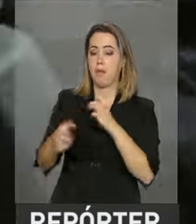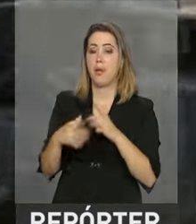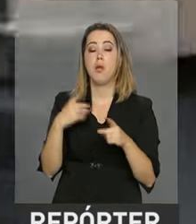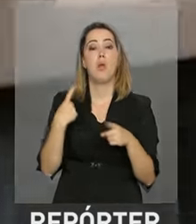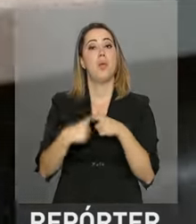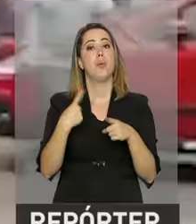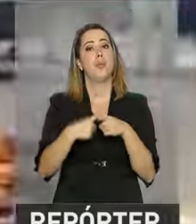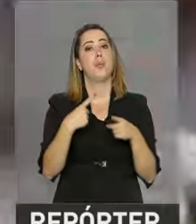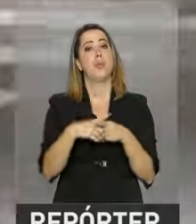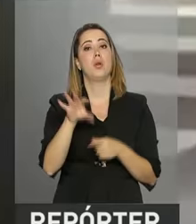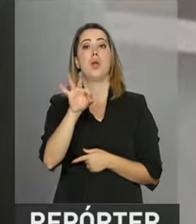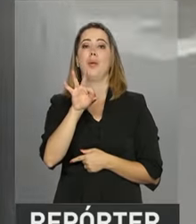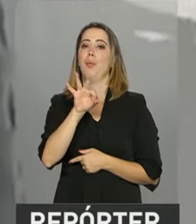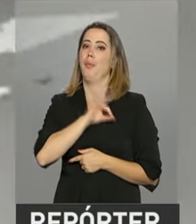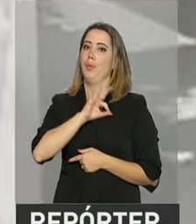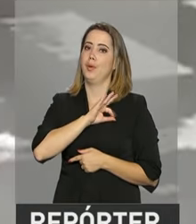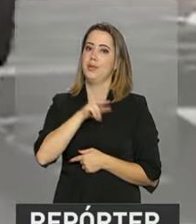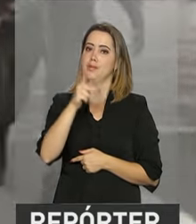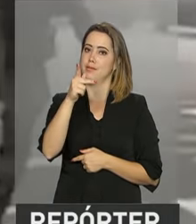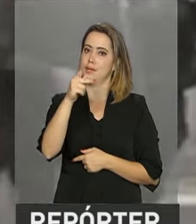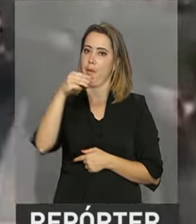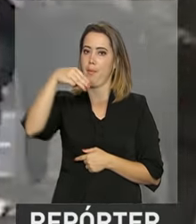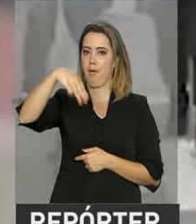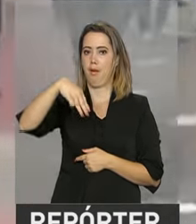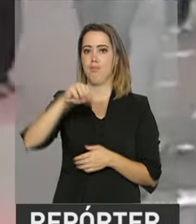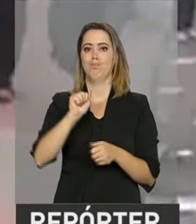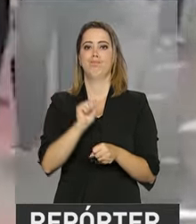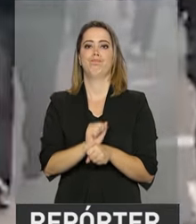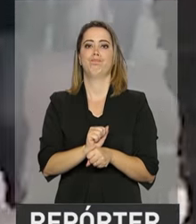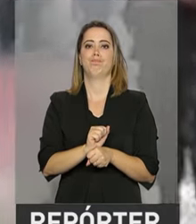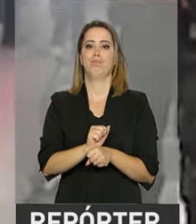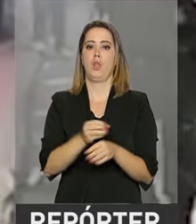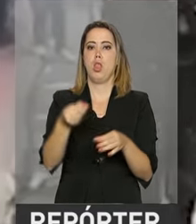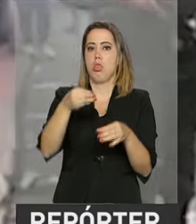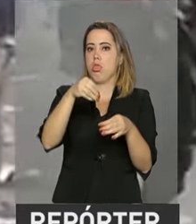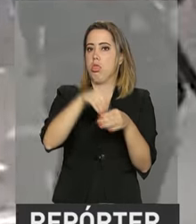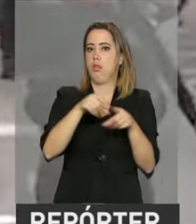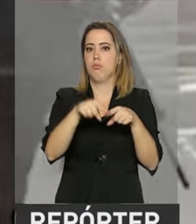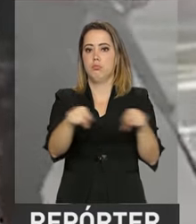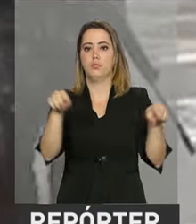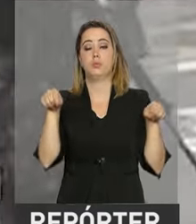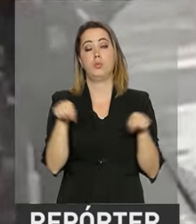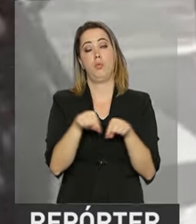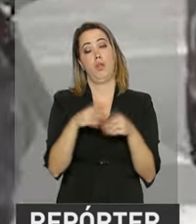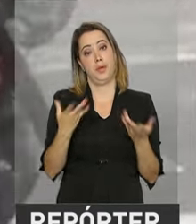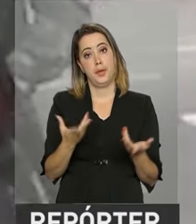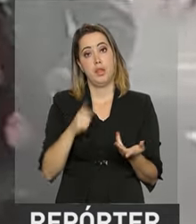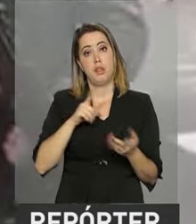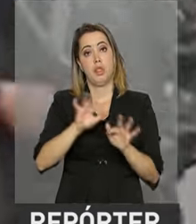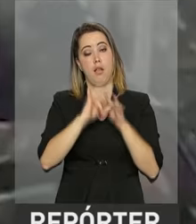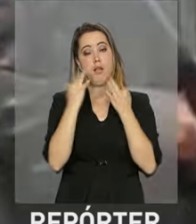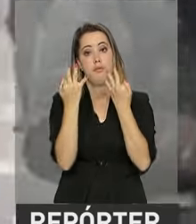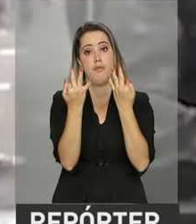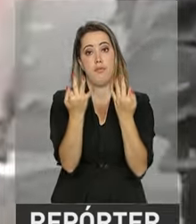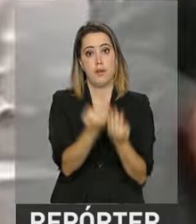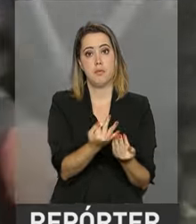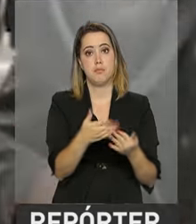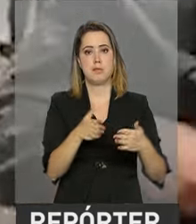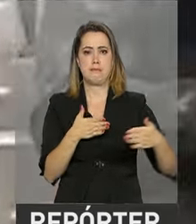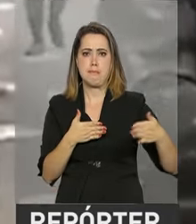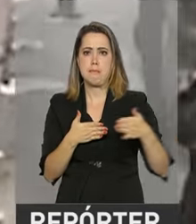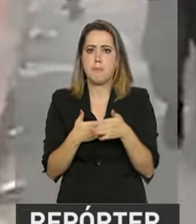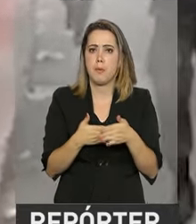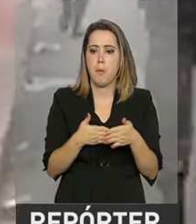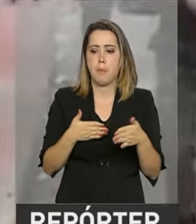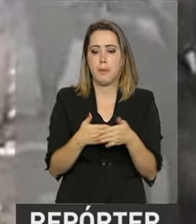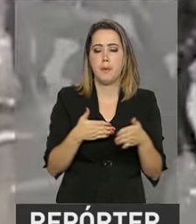militares não estão saindo às ruas. Familiares estão se posicionando em frente aos batalhões, o que impede